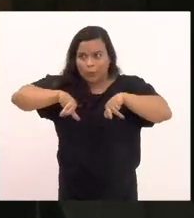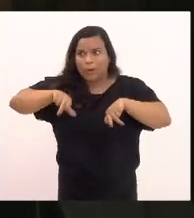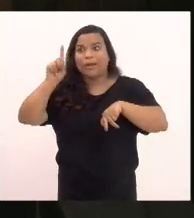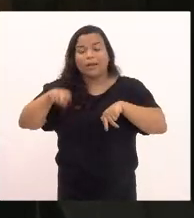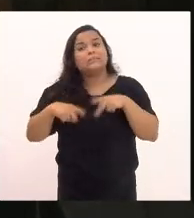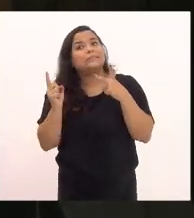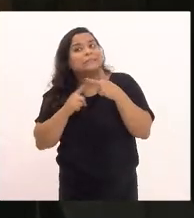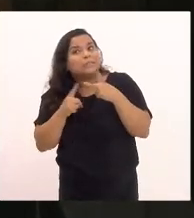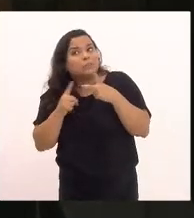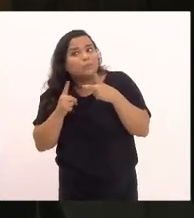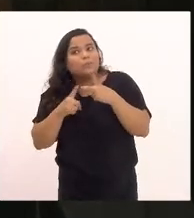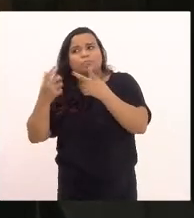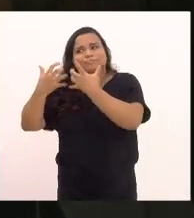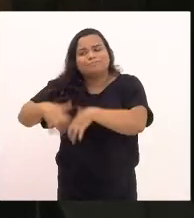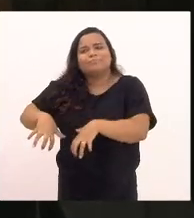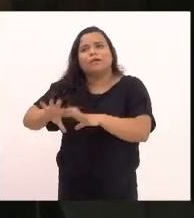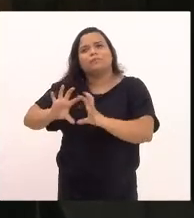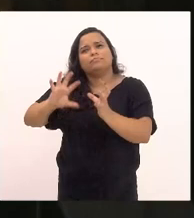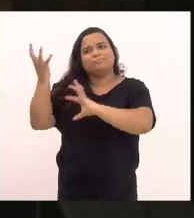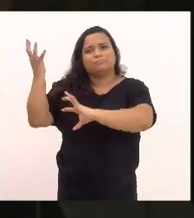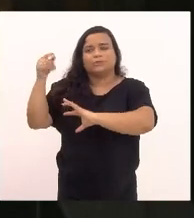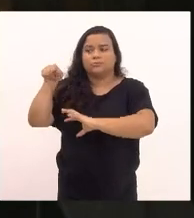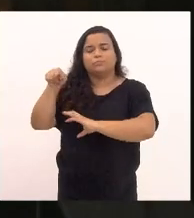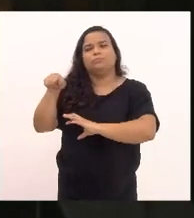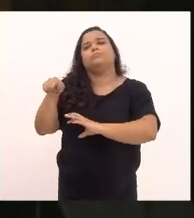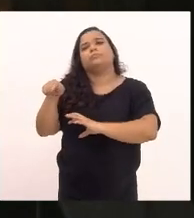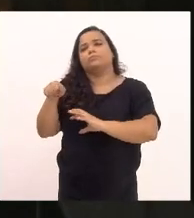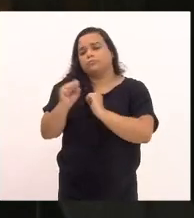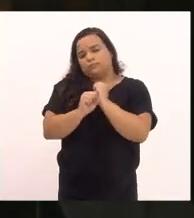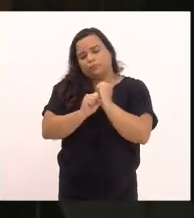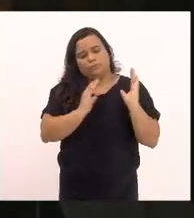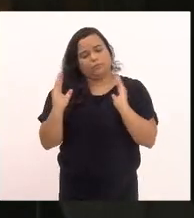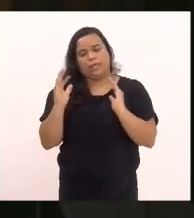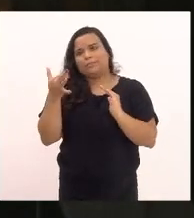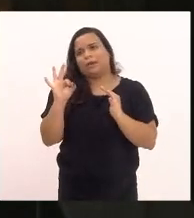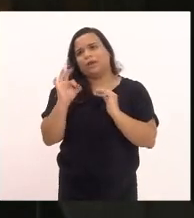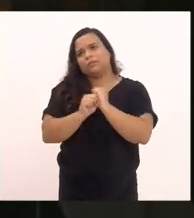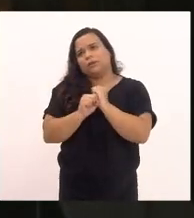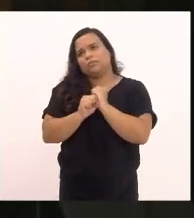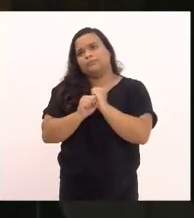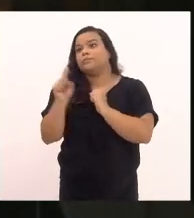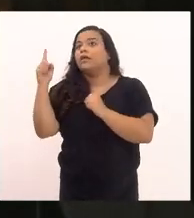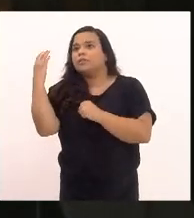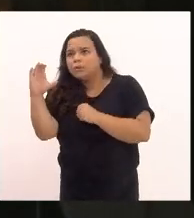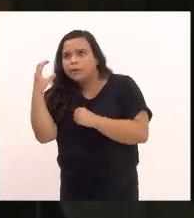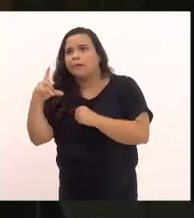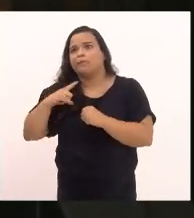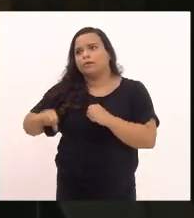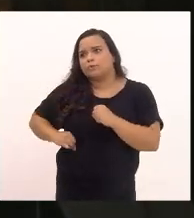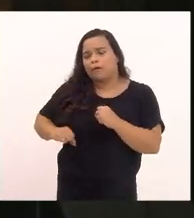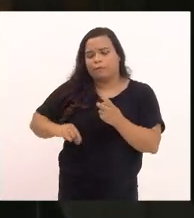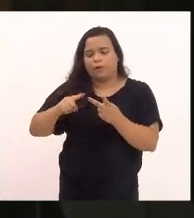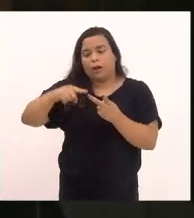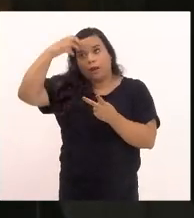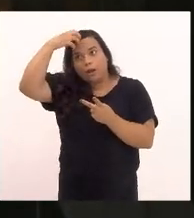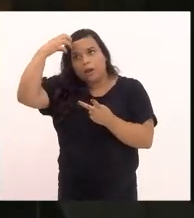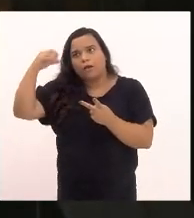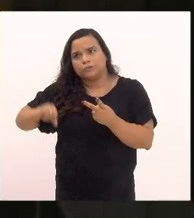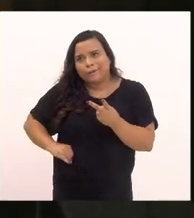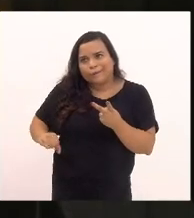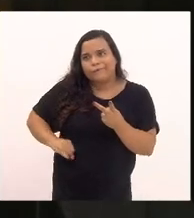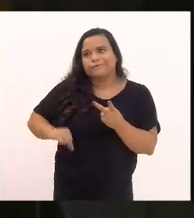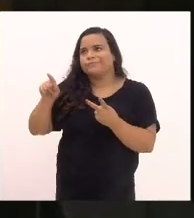segunda tragédia que Petrópolis sofre. Niterói sofreu, Angra sofreu. Têm sido cada vez mais rápidos